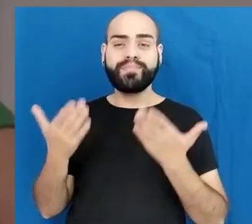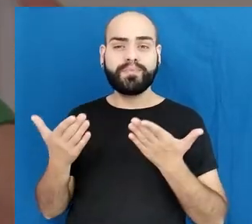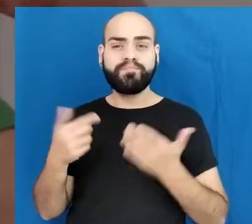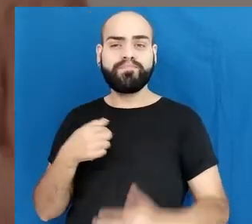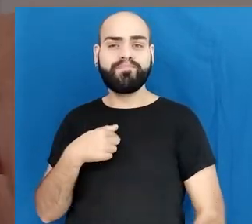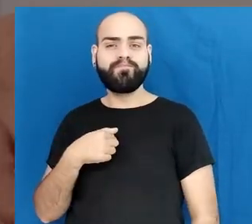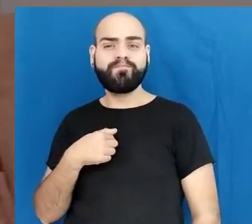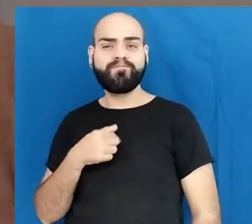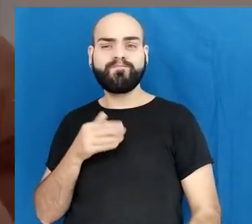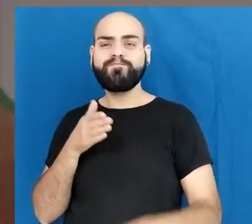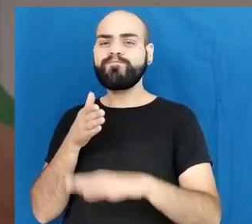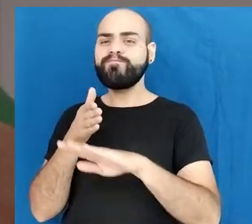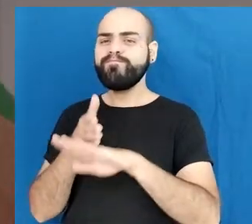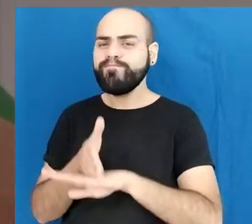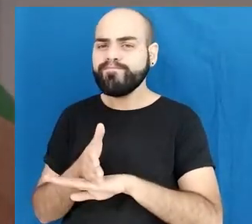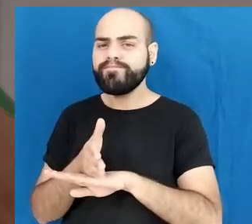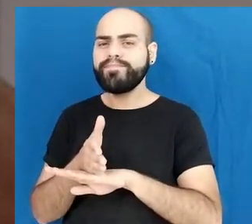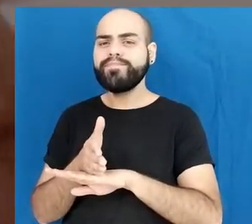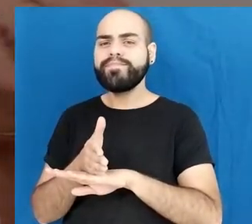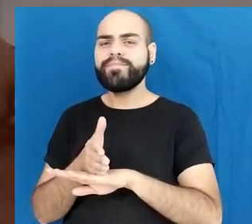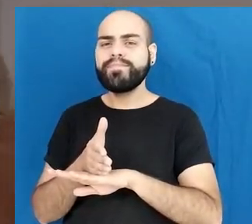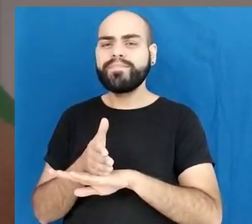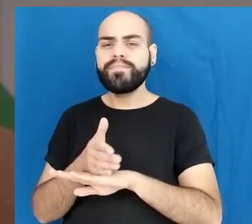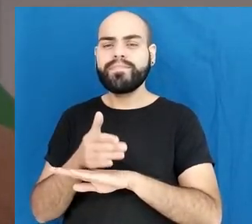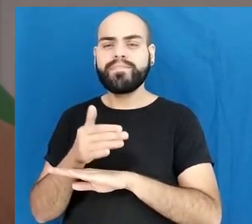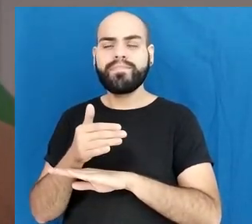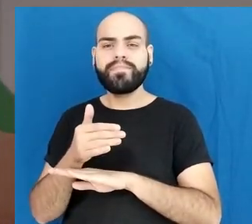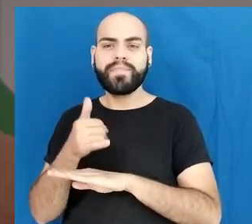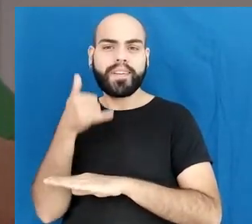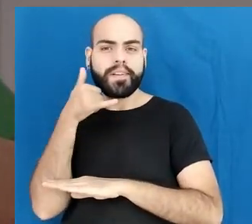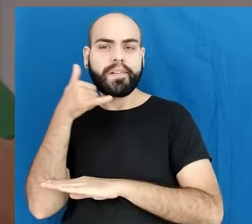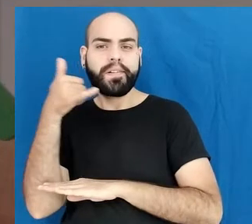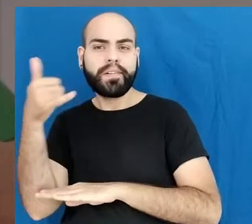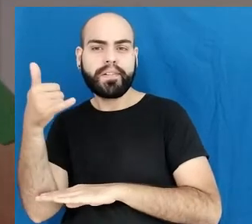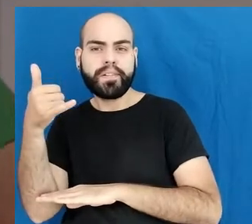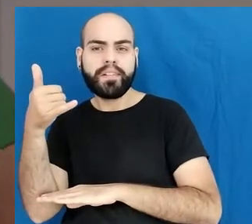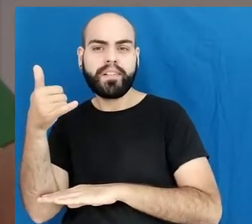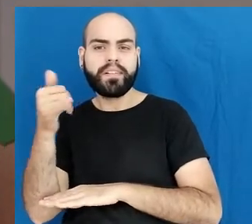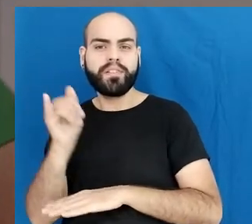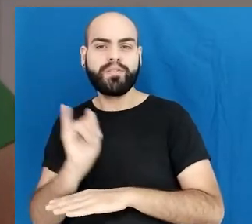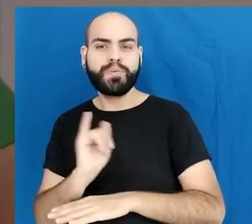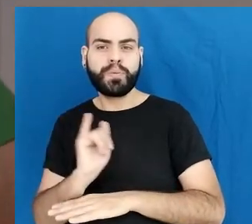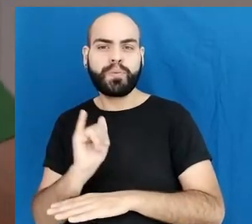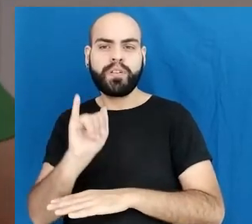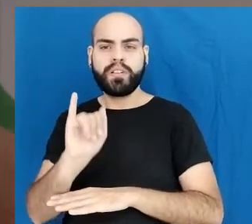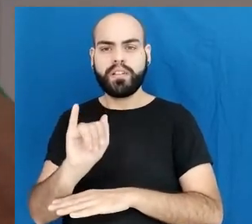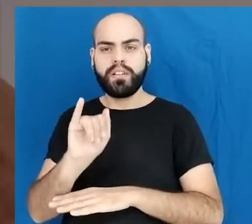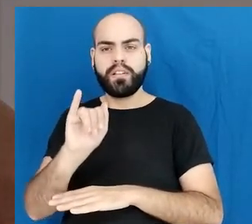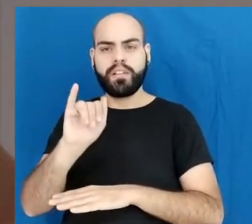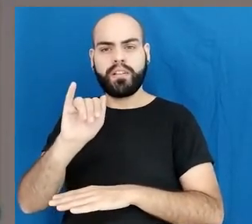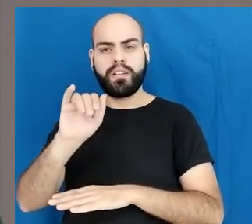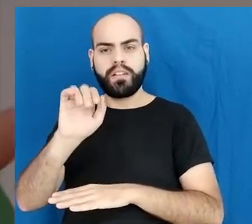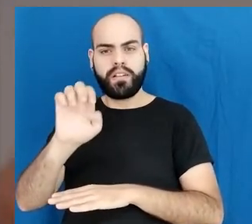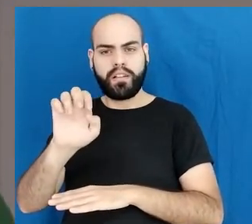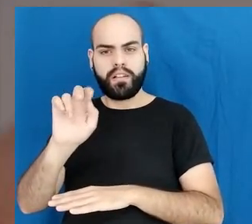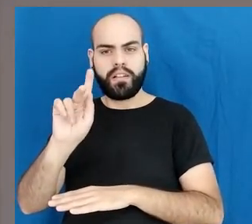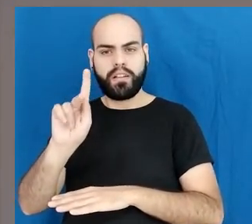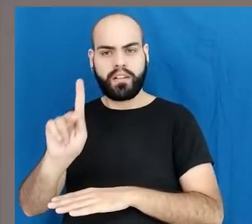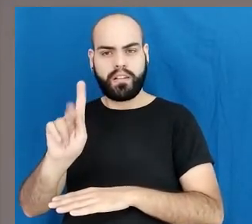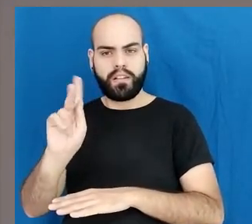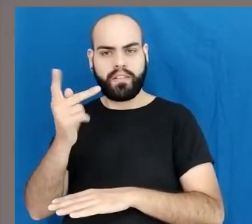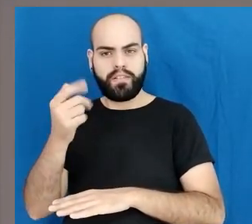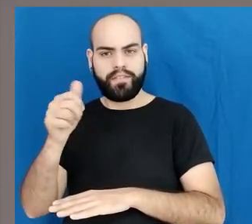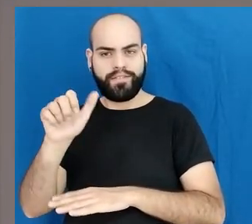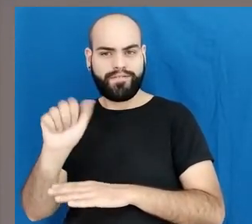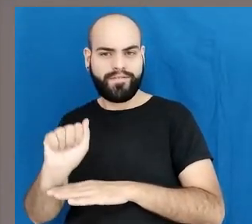Enfim, eu cheguei aqui, vi o estado, entrei em contato com o IEFA, para ver o que o IEFA